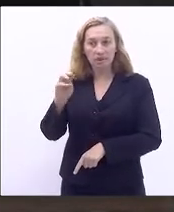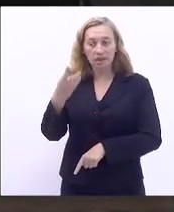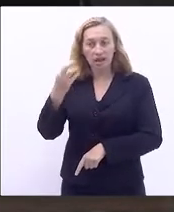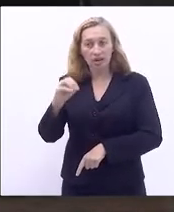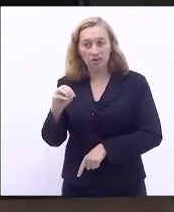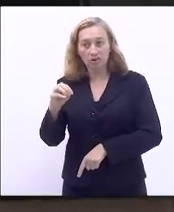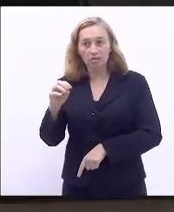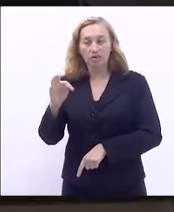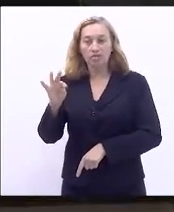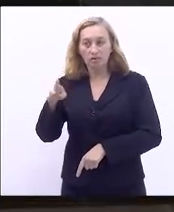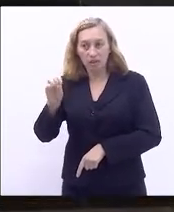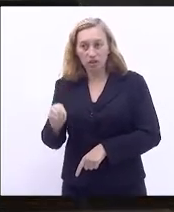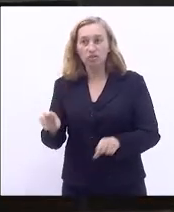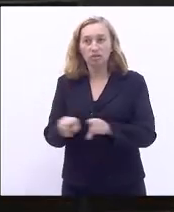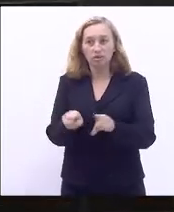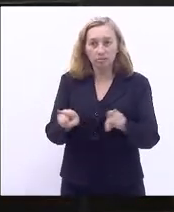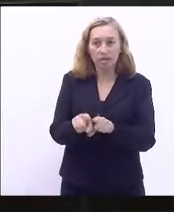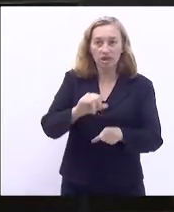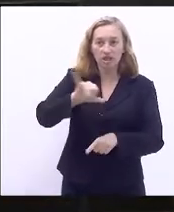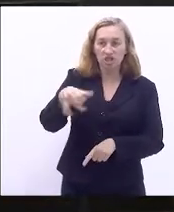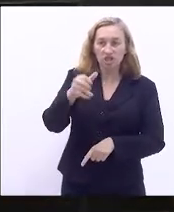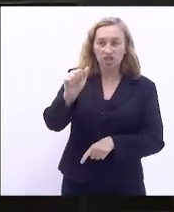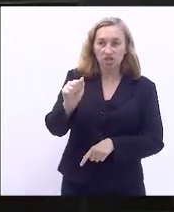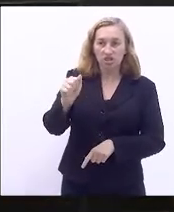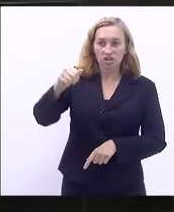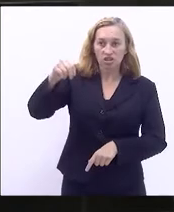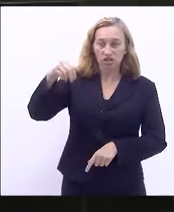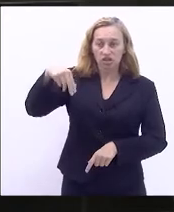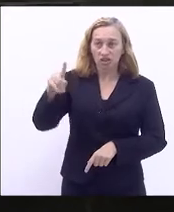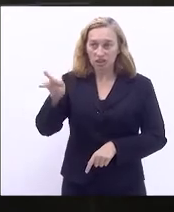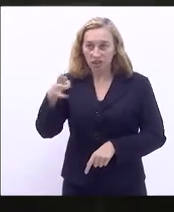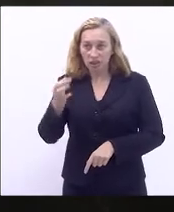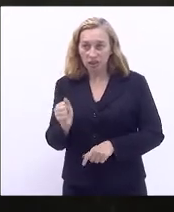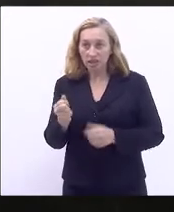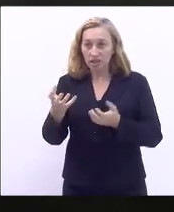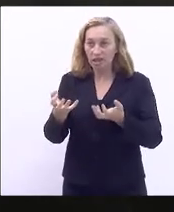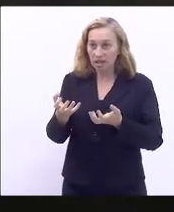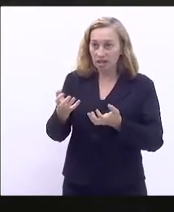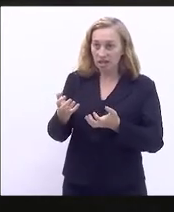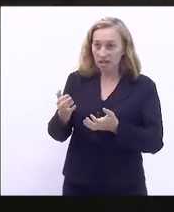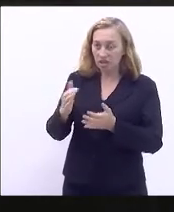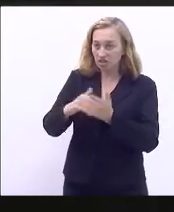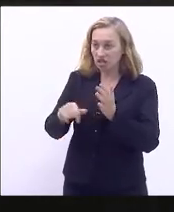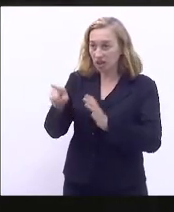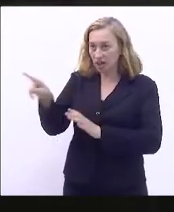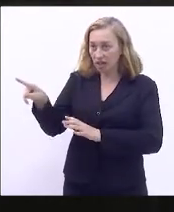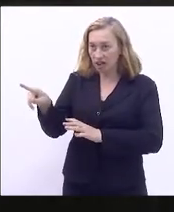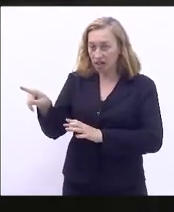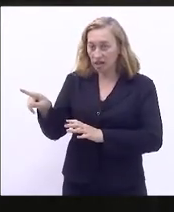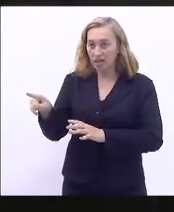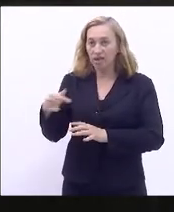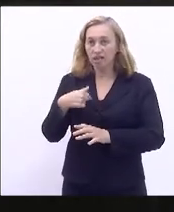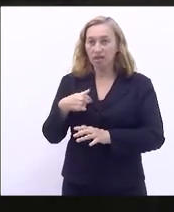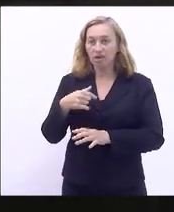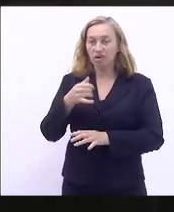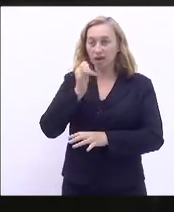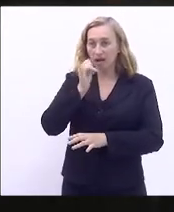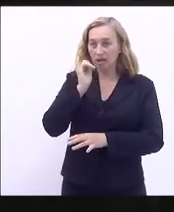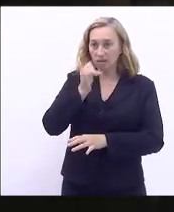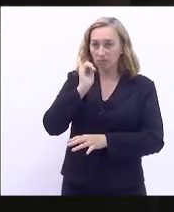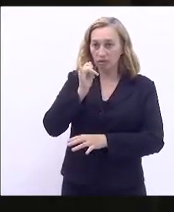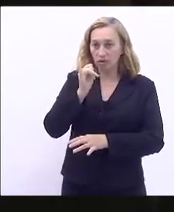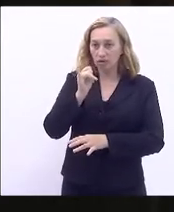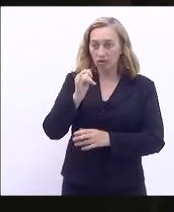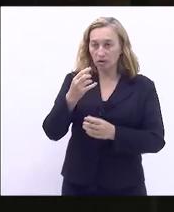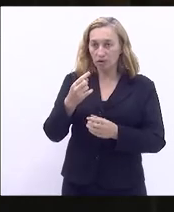também da deputada Janira, que por acaso queriam inclusive caçá-la, e eu era o relator e não botei para votar a cassação da deputada